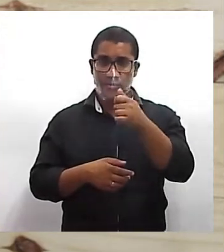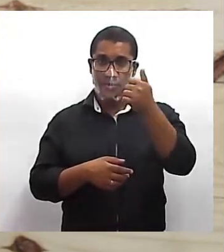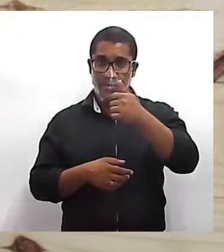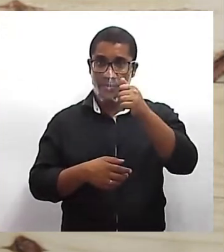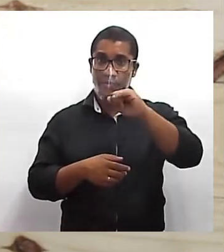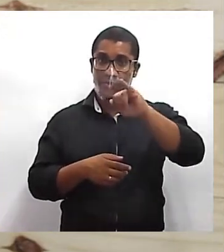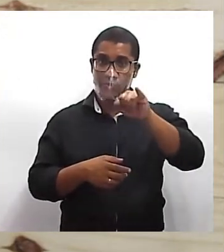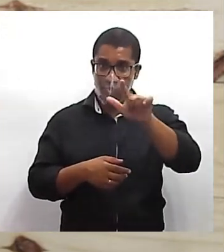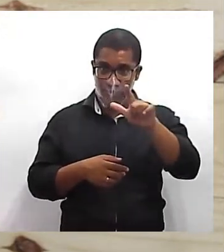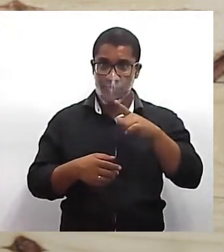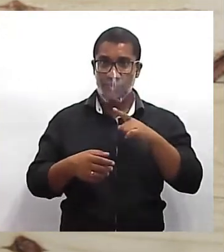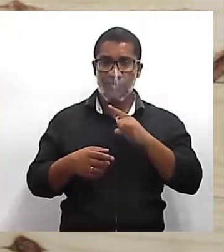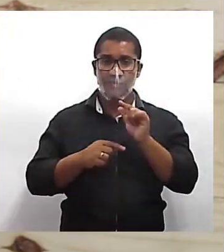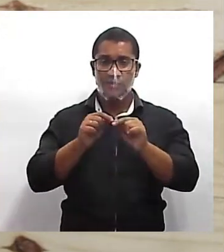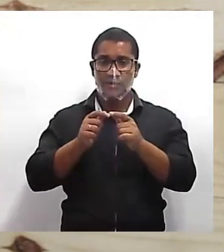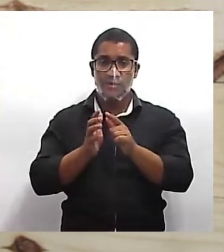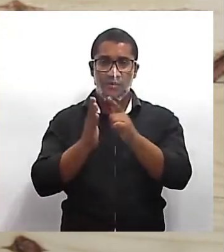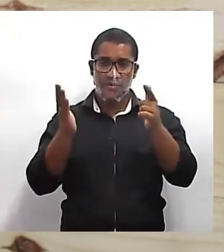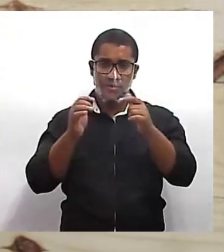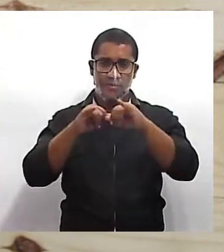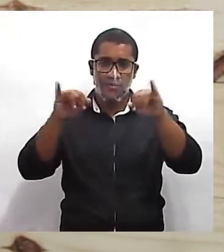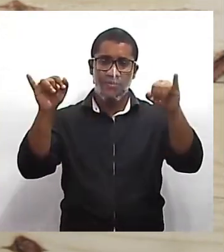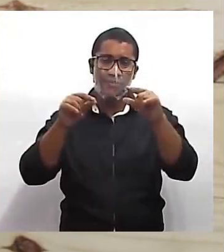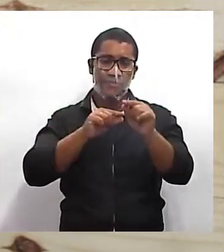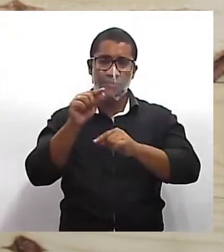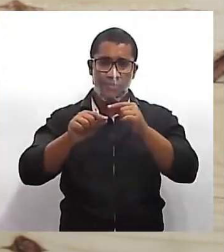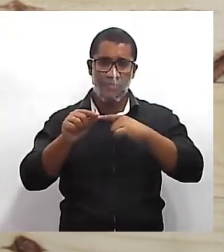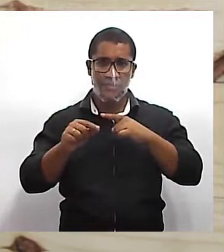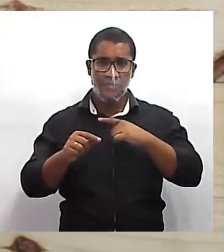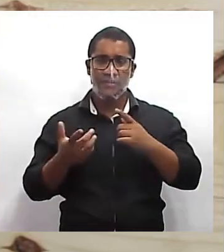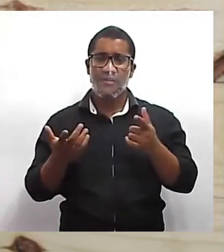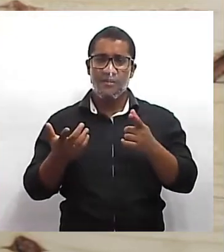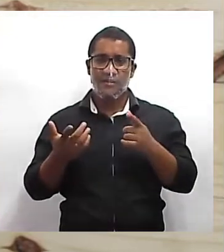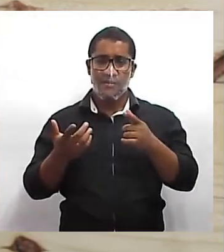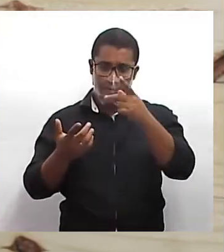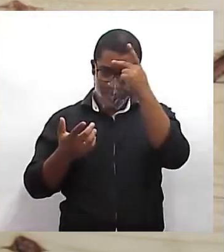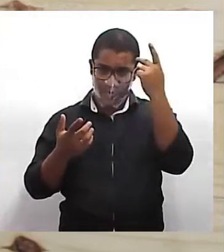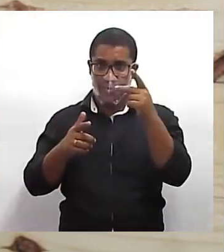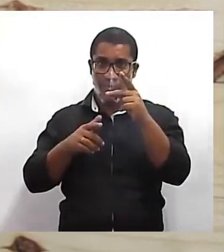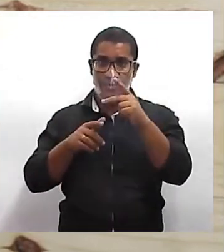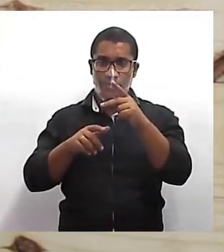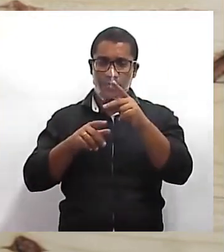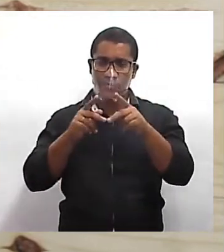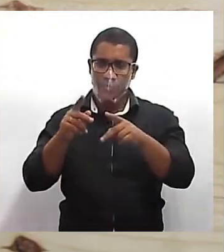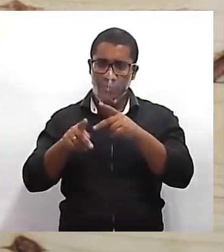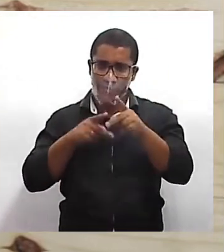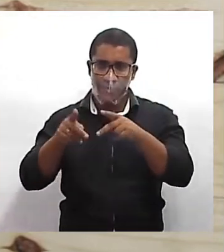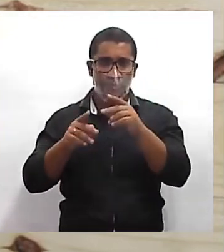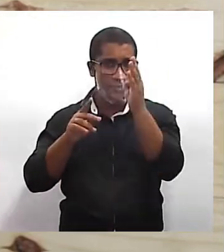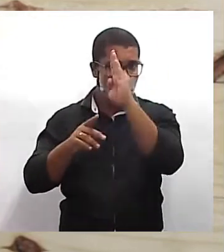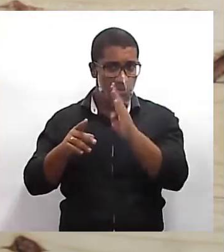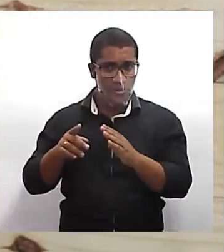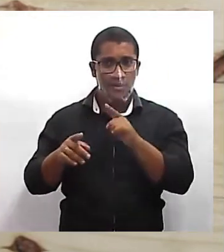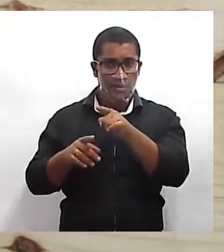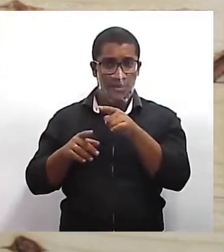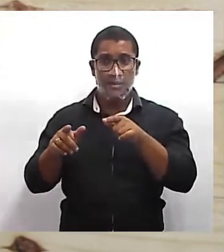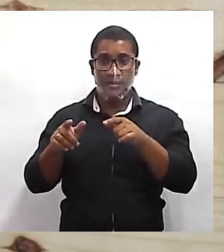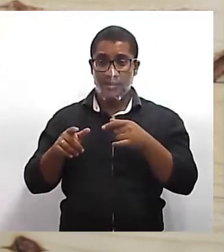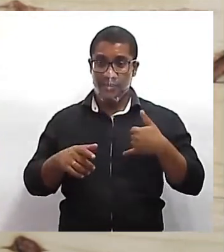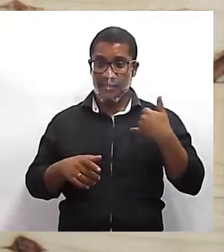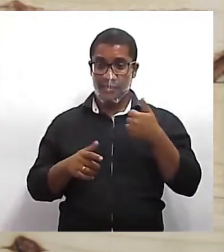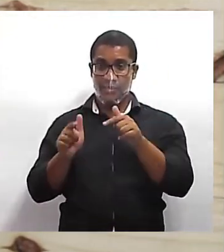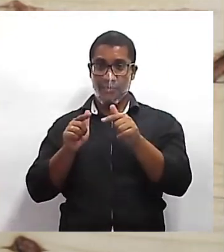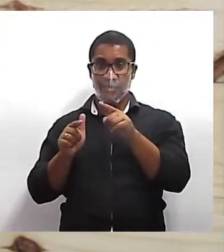vez, mais da metade da população brasileira em idade de trabalhar não tem nenhuma ocupação. A pandemia do novo